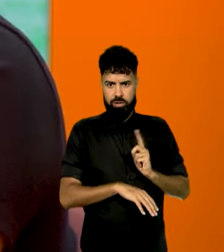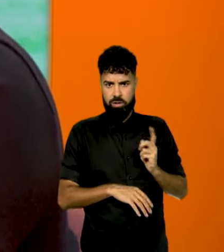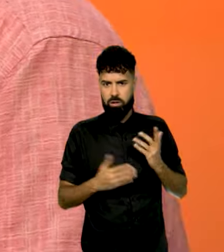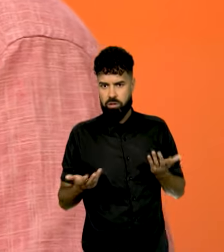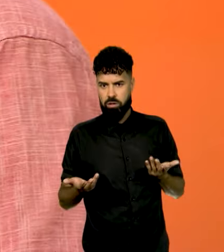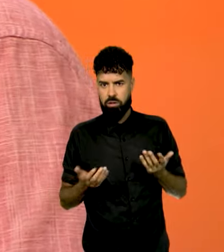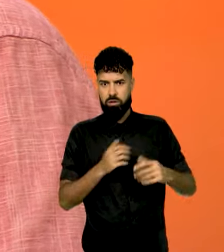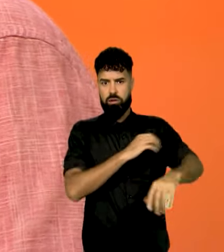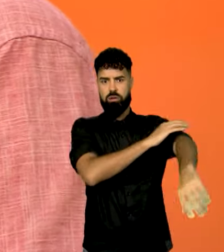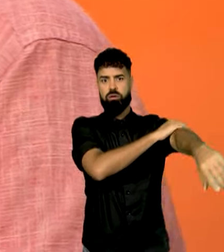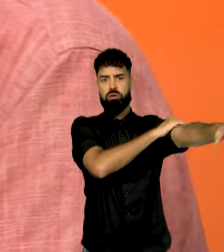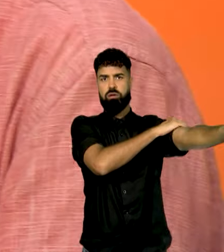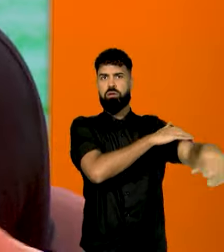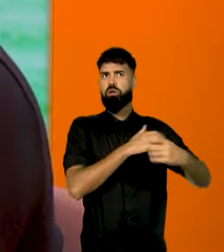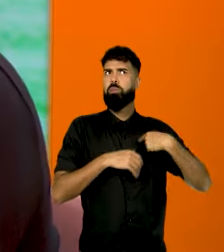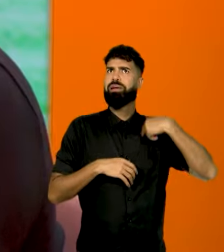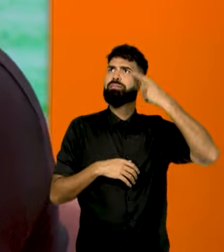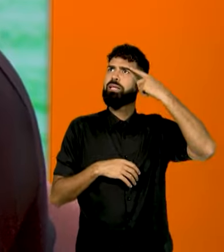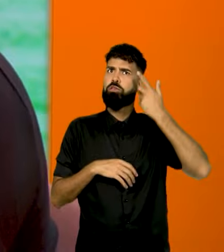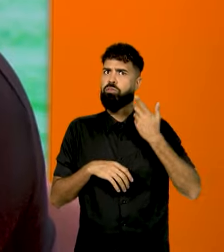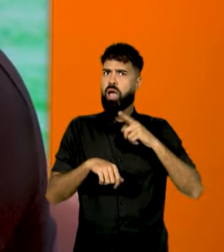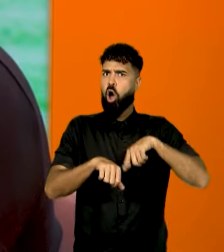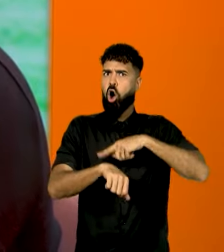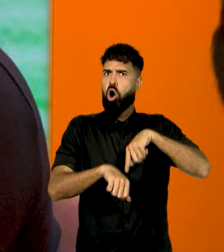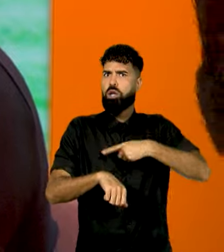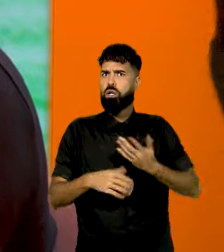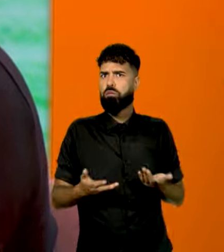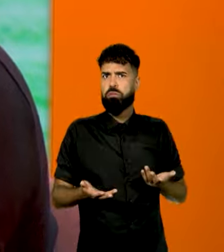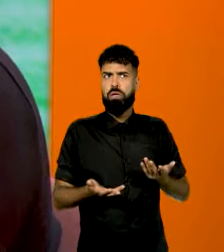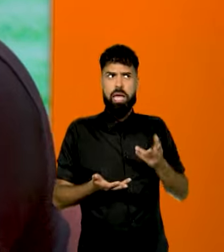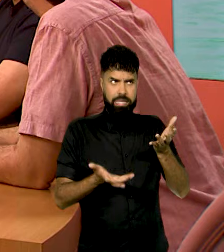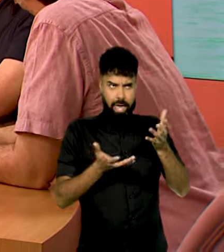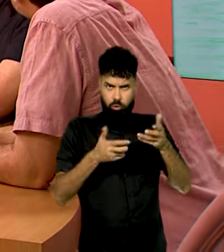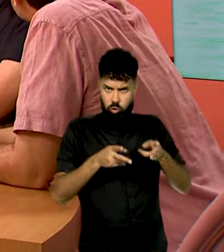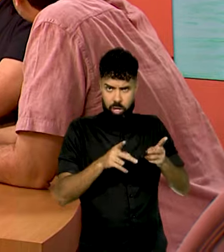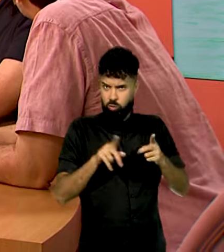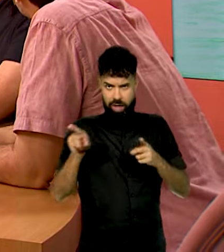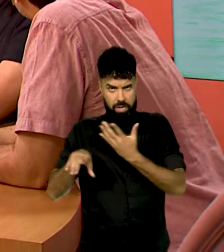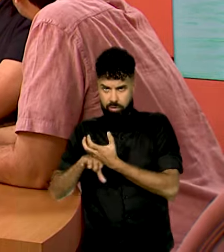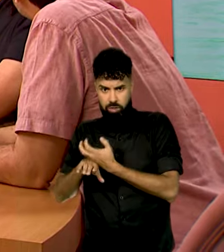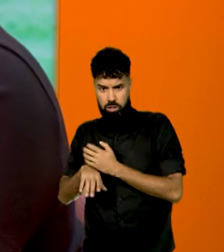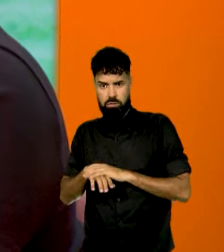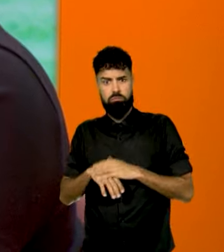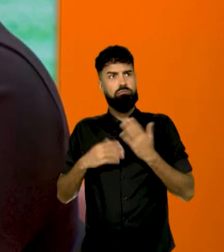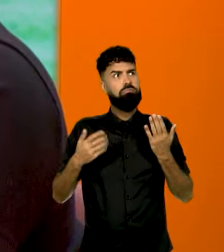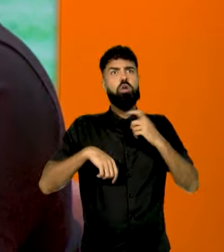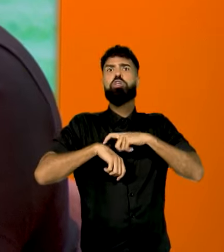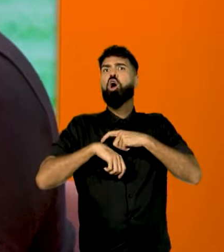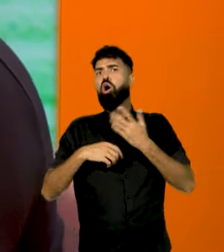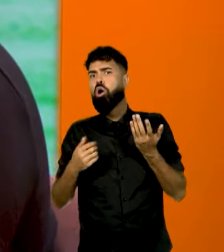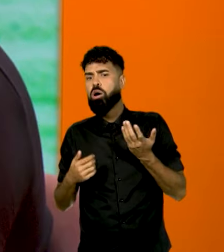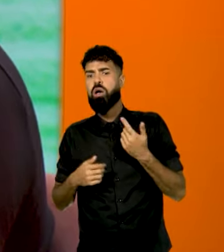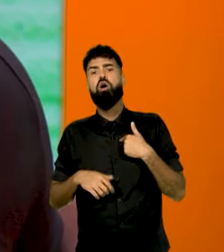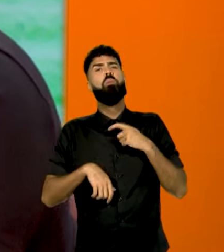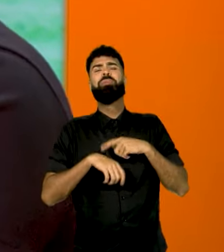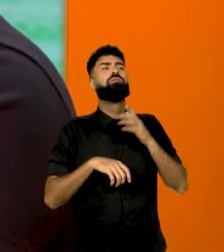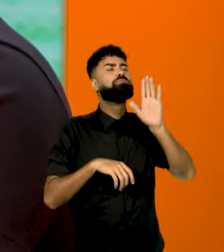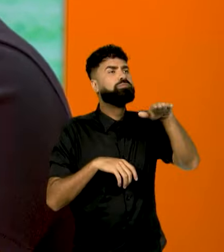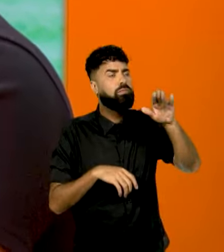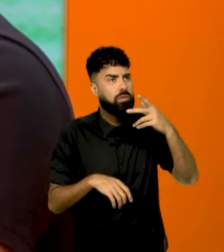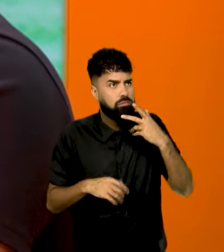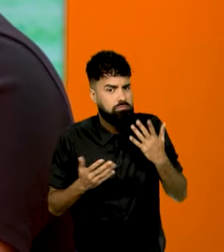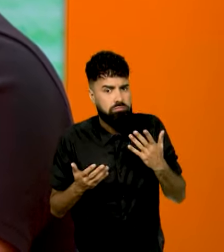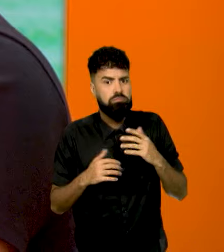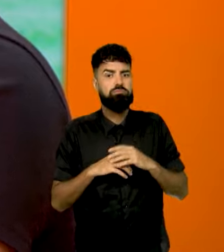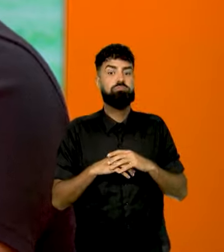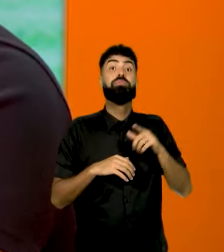Começar com o Caetano é sempre bom, né? É, isso, tudo bem. Continuo conversando horas aqui, mas que horas será que a gente vai gravar, né? E aí, em determinado momento da